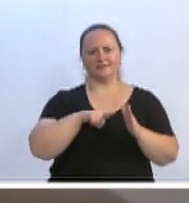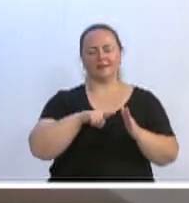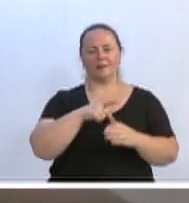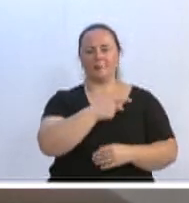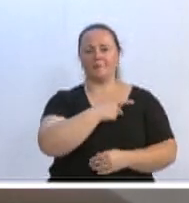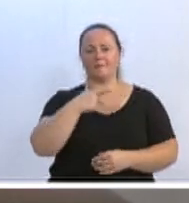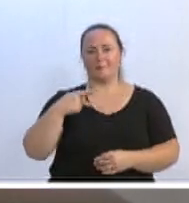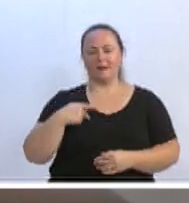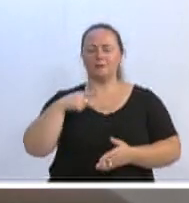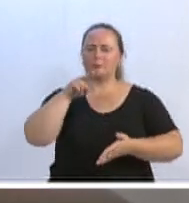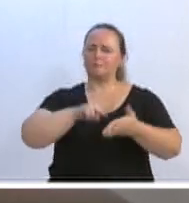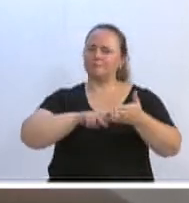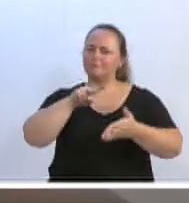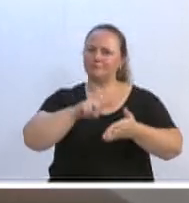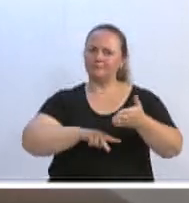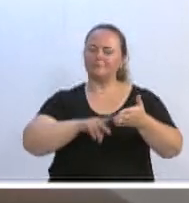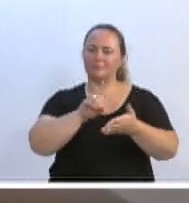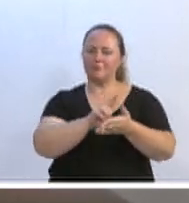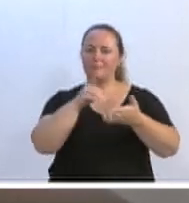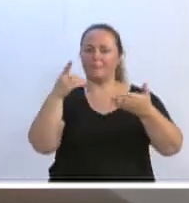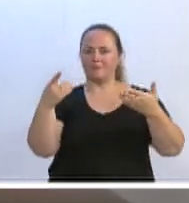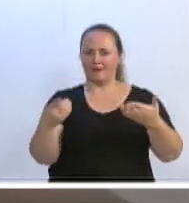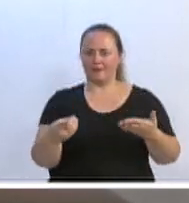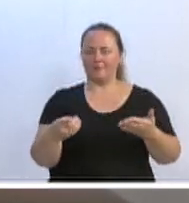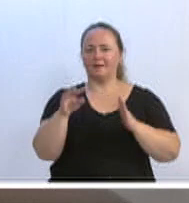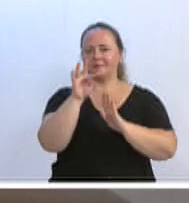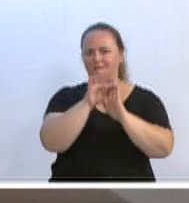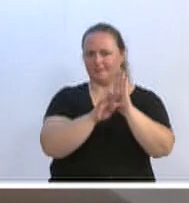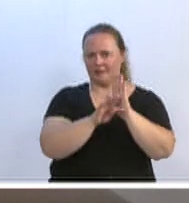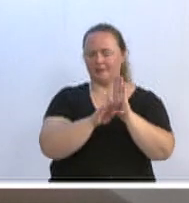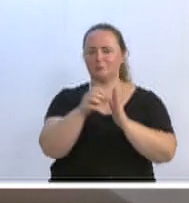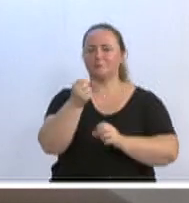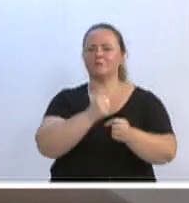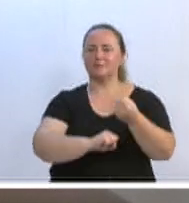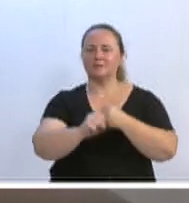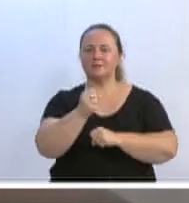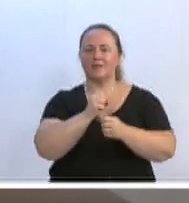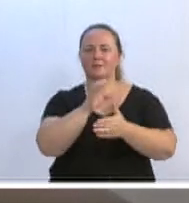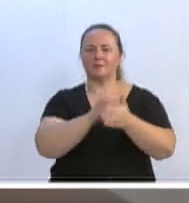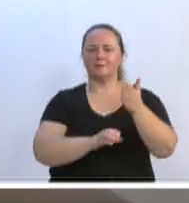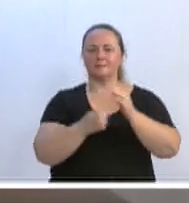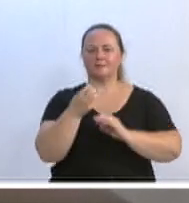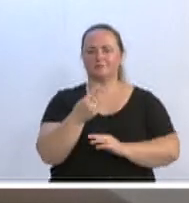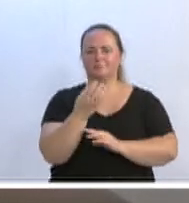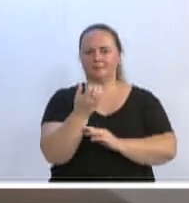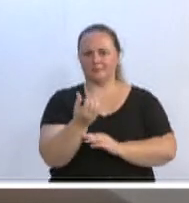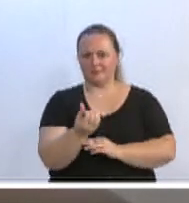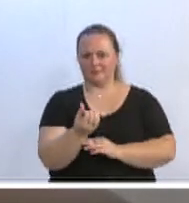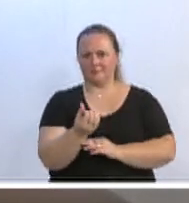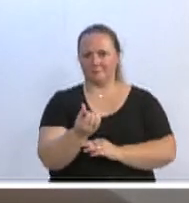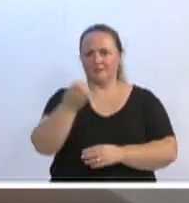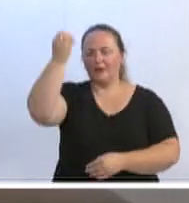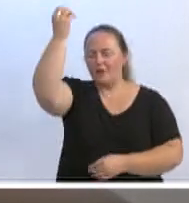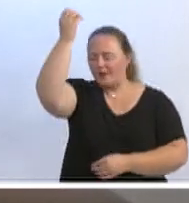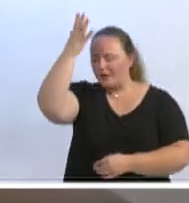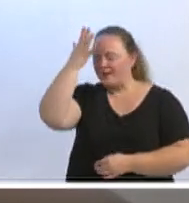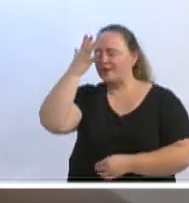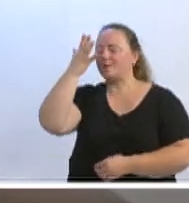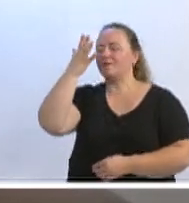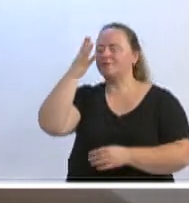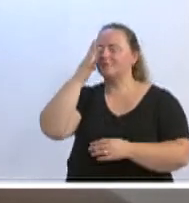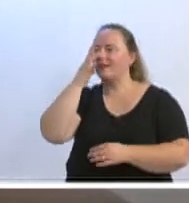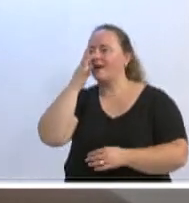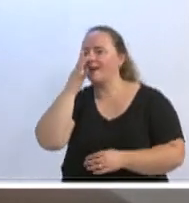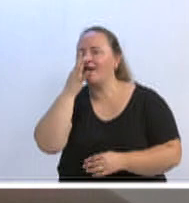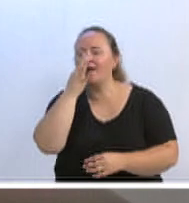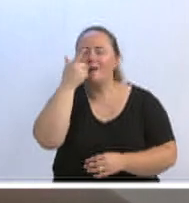aqui com o texto de Salmos 36:9. Na tua luz veremos